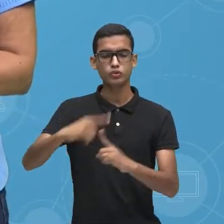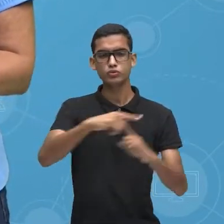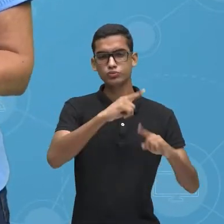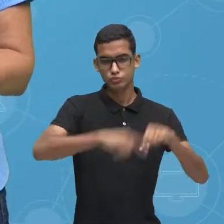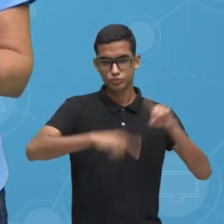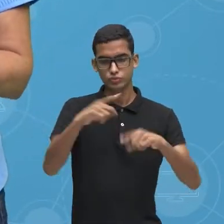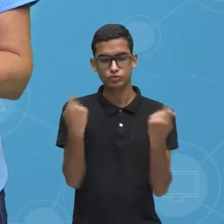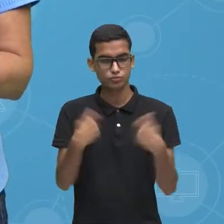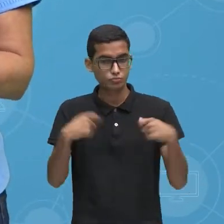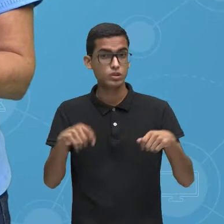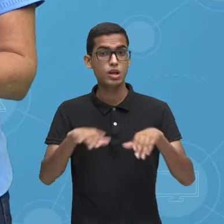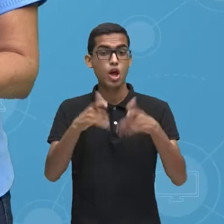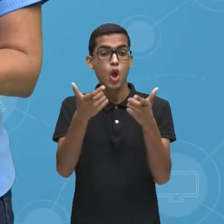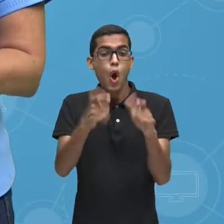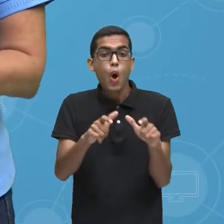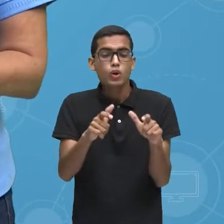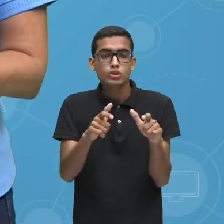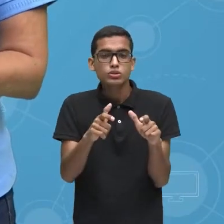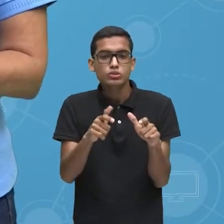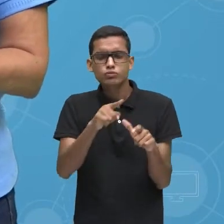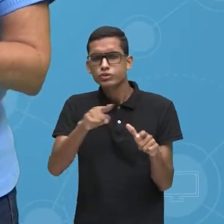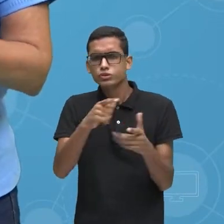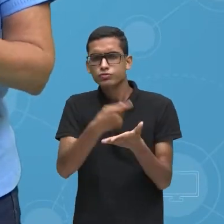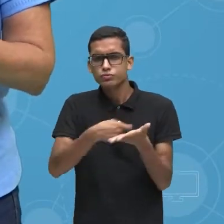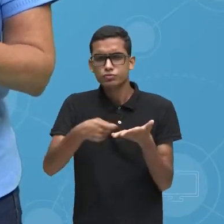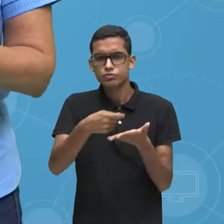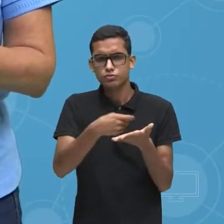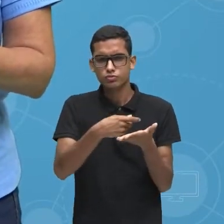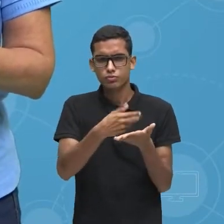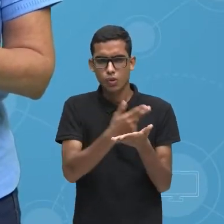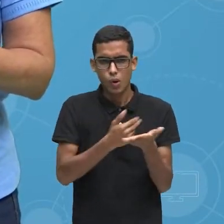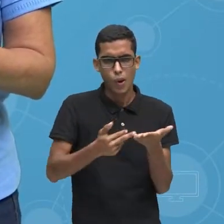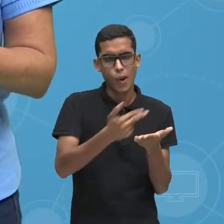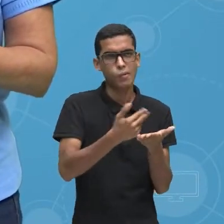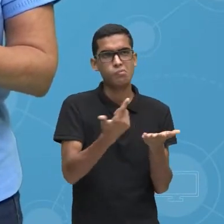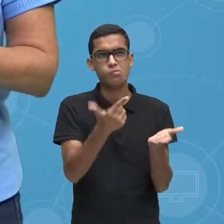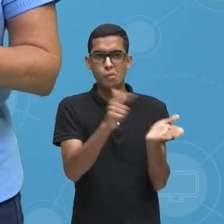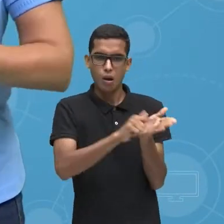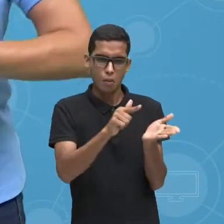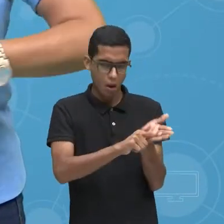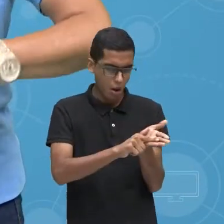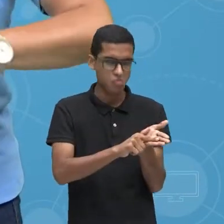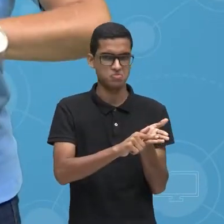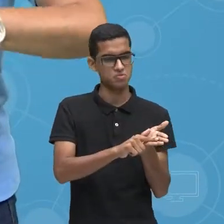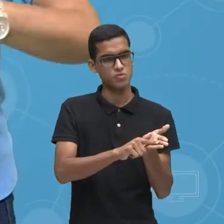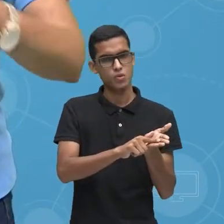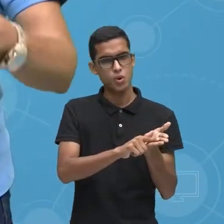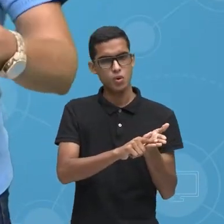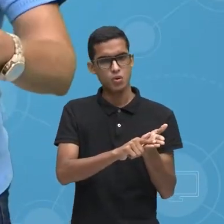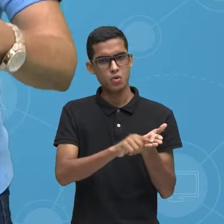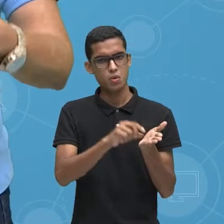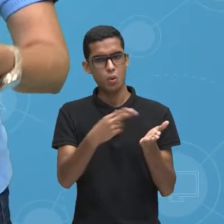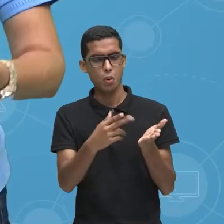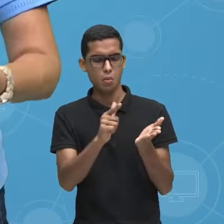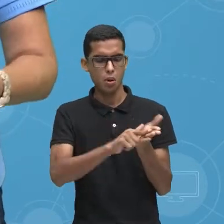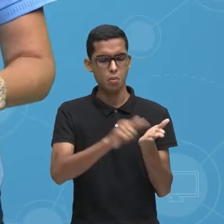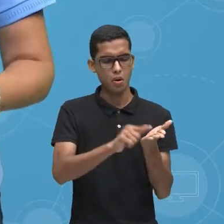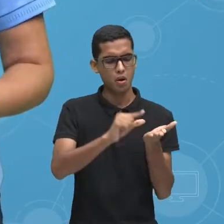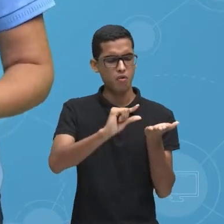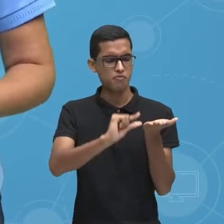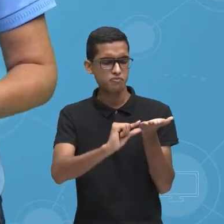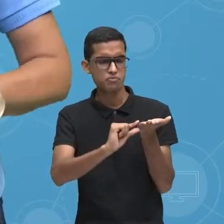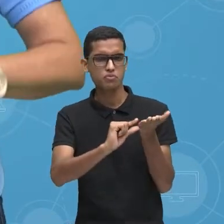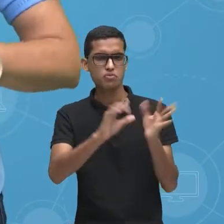desenhar? Então, isso é o suporte da pintura. Eu vou desenhar no papel. Eu vou desenhar no papel fino, no papel